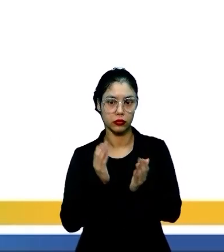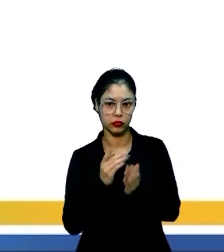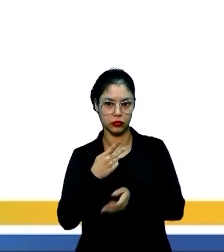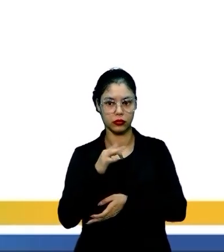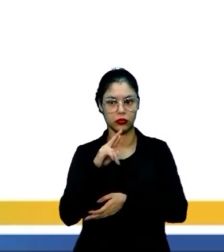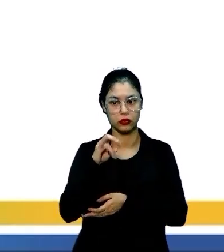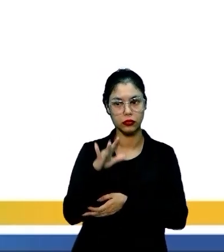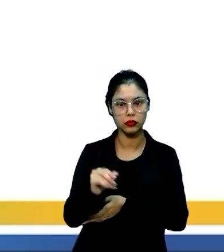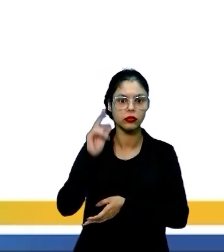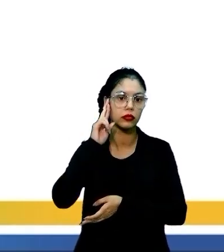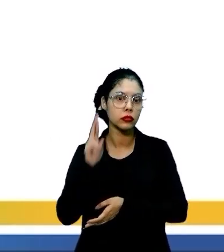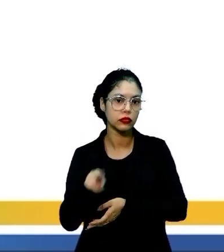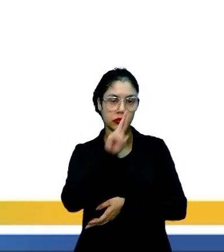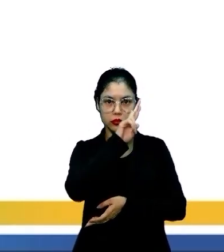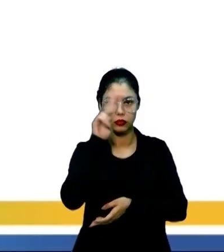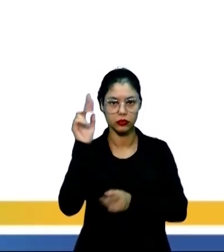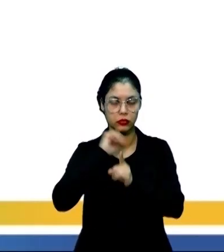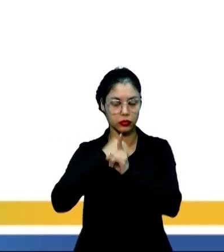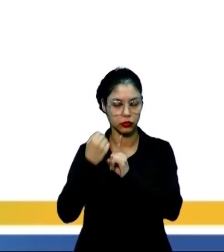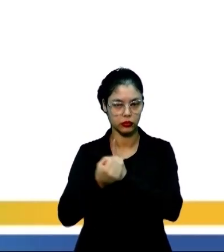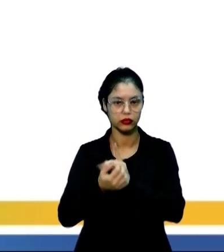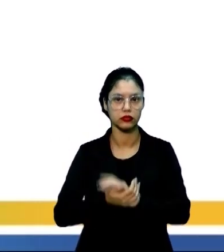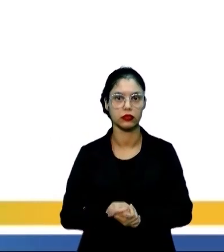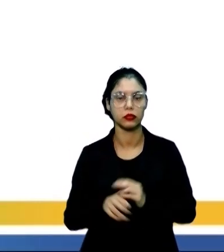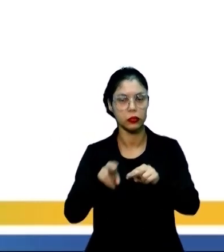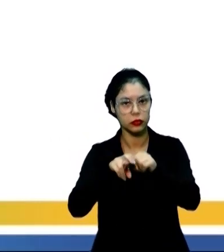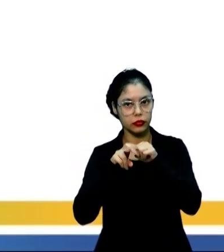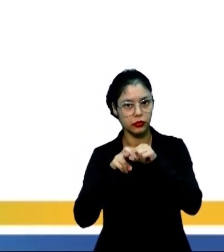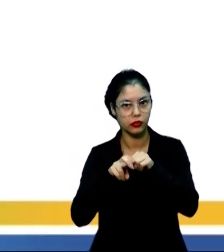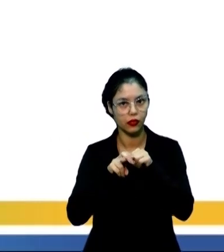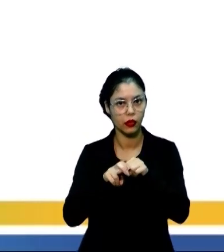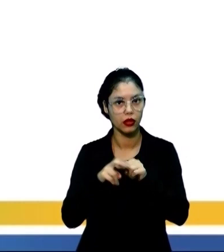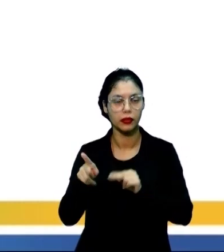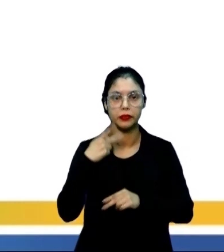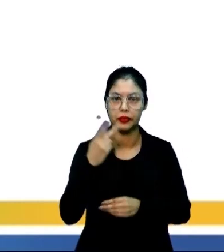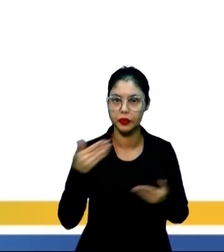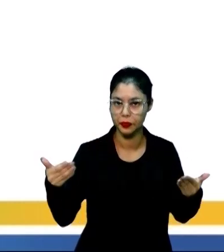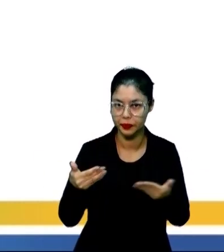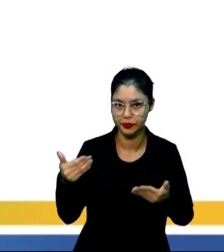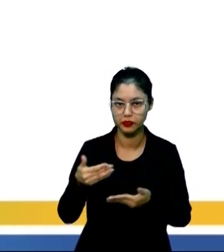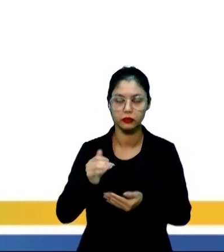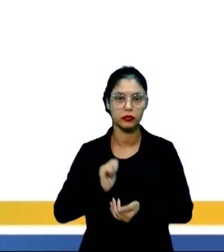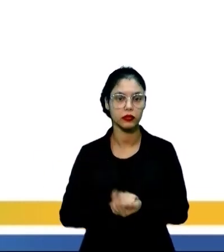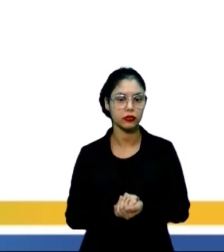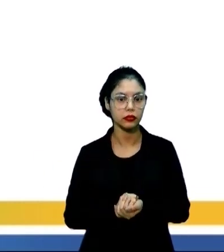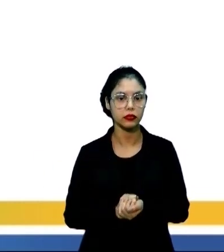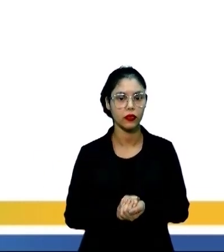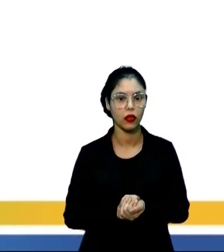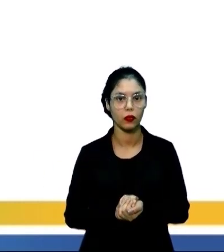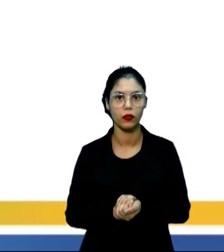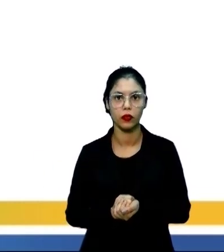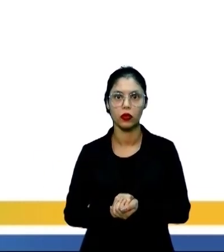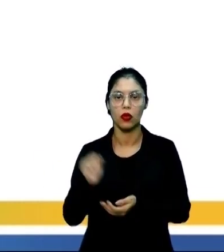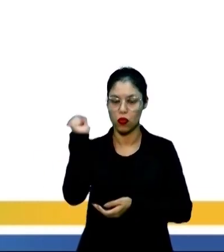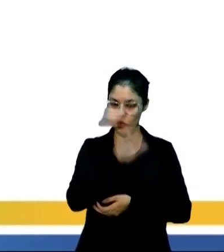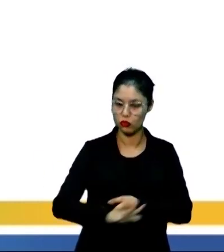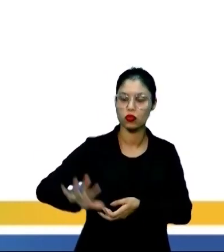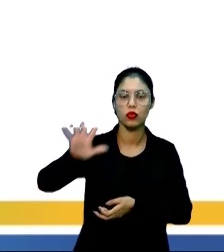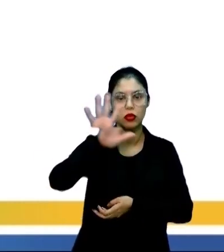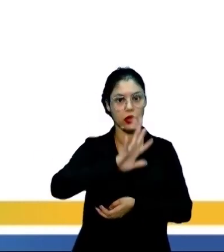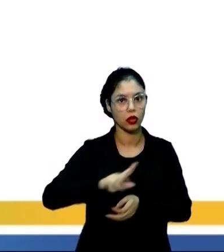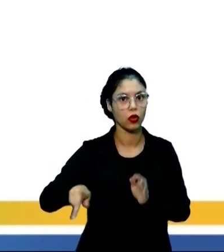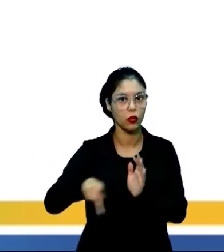razões históricas e sociais. Por isso que eu mencionei agora há pouco, não foi uma generalização